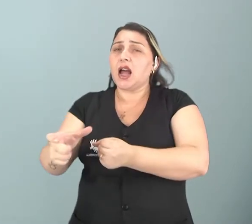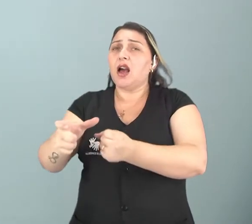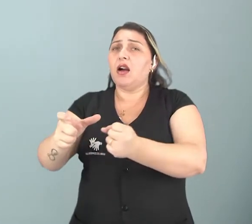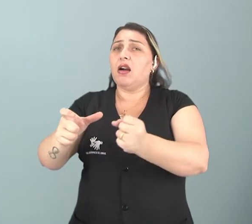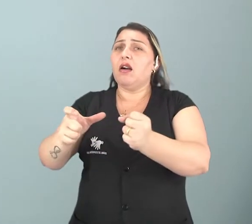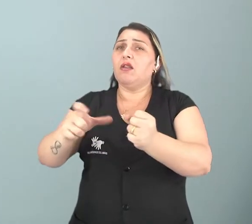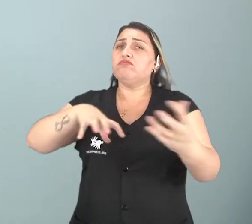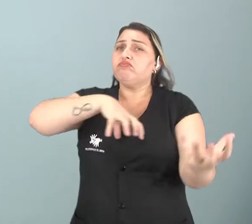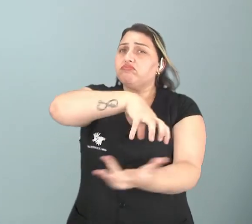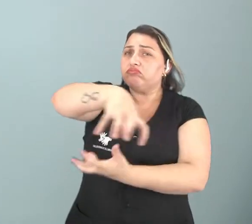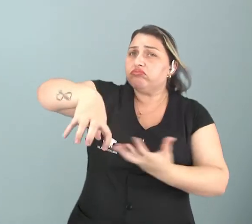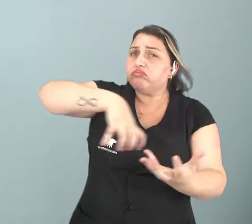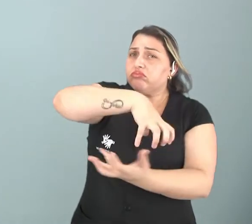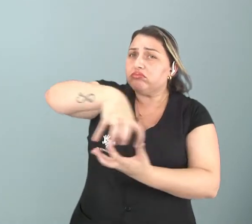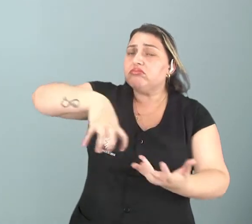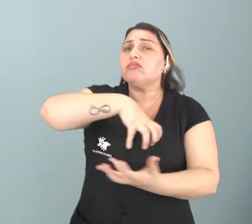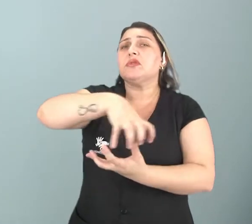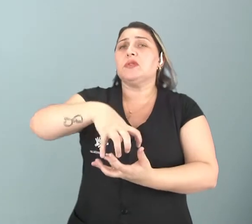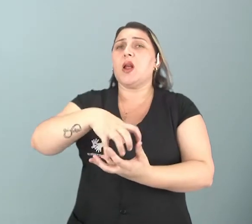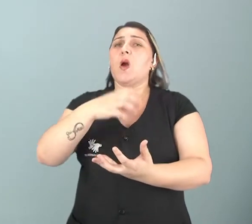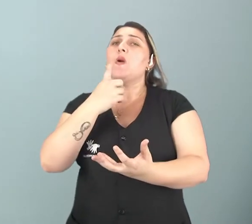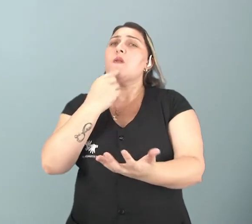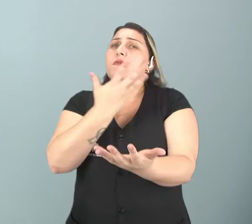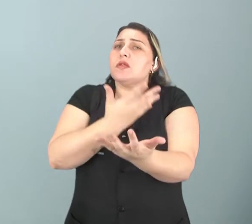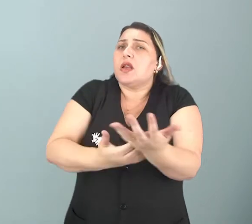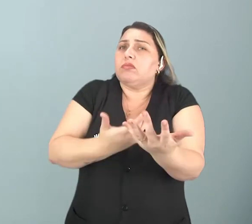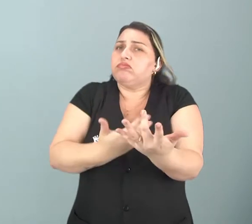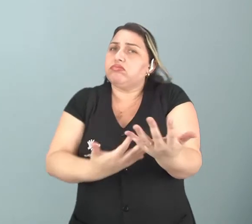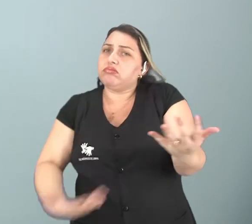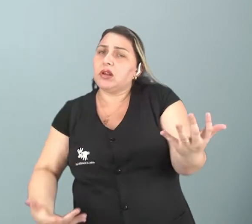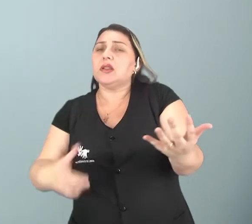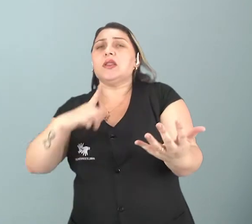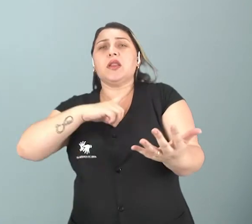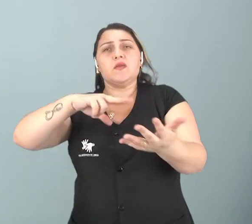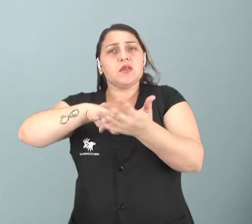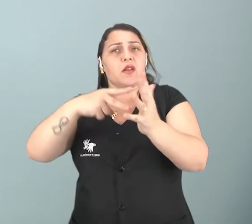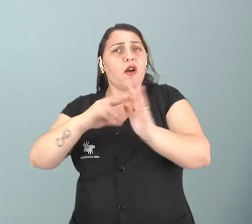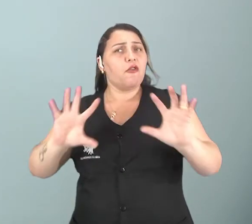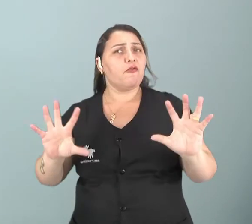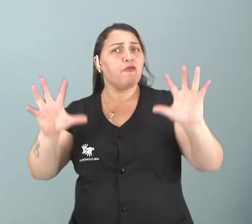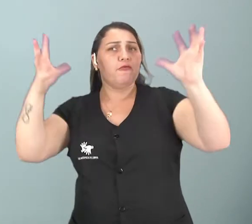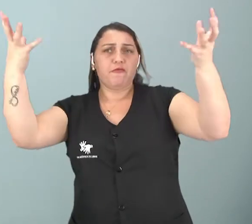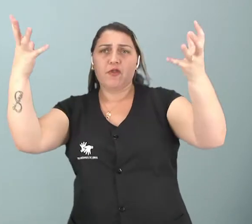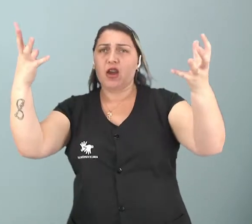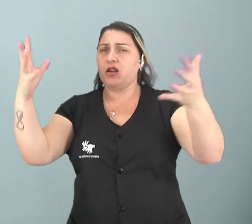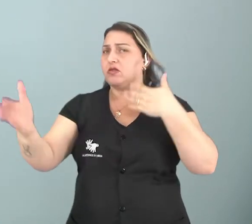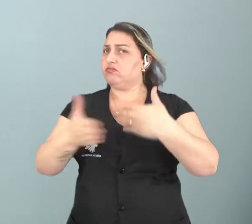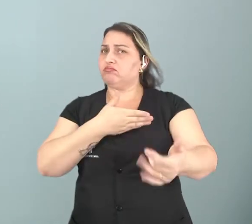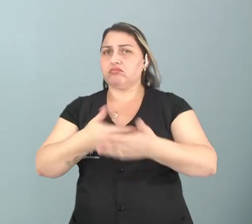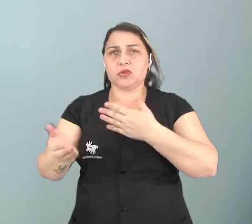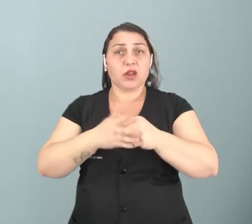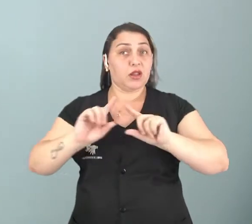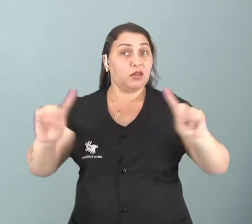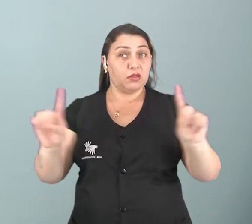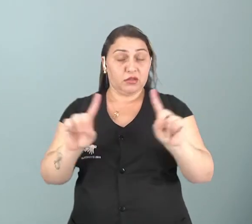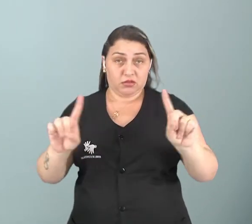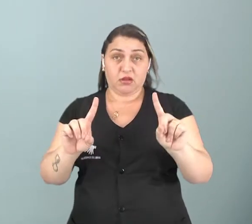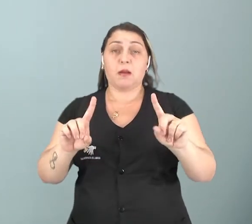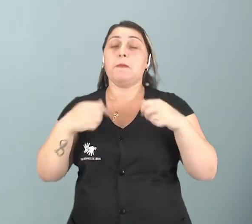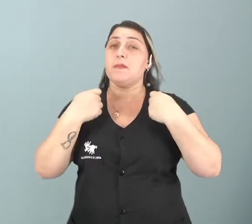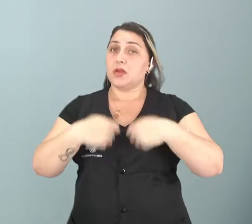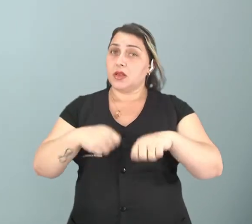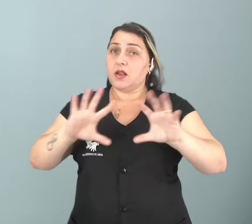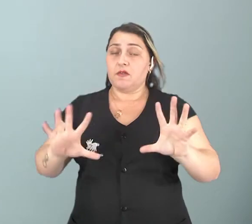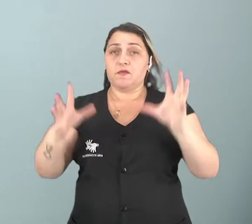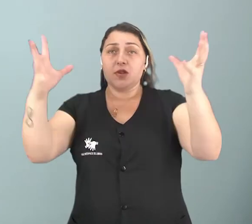através do próprio sangue derramado, essa data comemorativa. Então ela tem um significado. Não é uma festa por qualquer forma, tá? Então, por isso a necessidade dessas festas